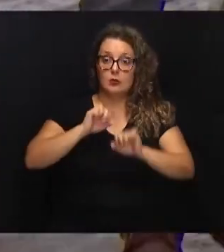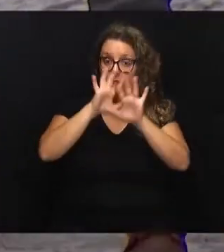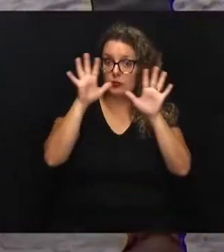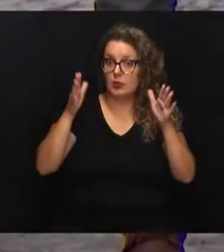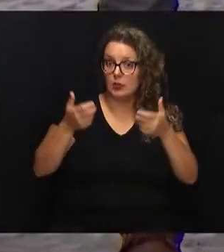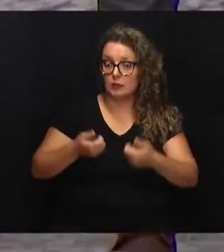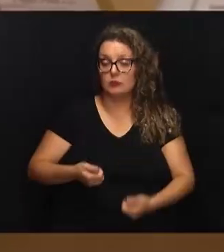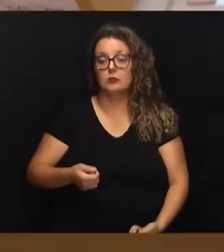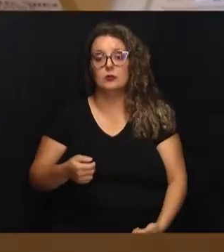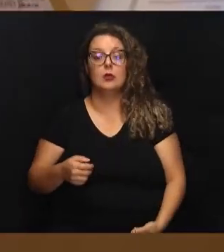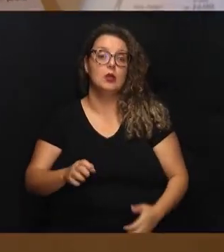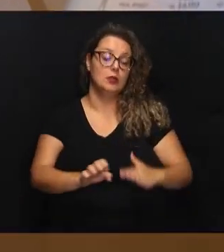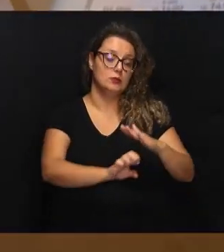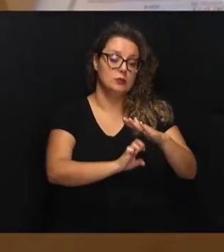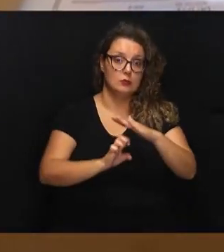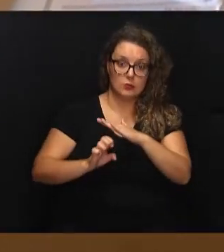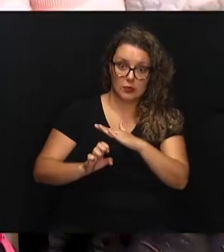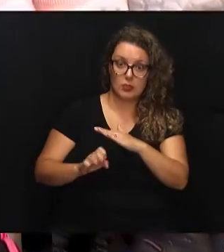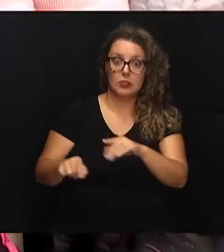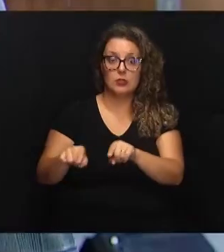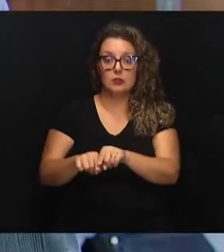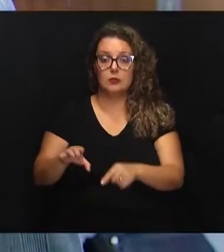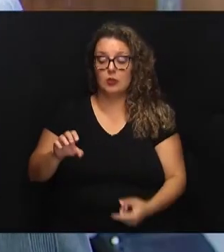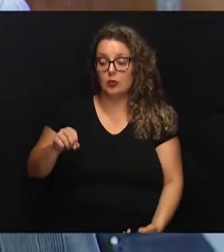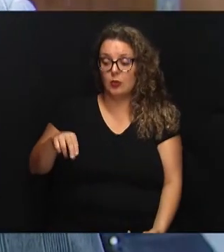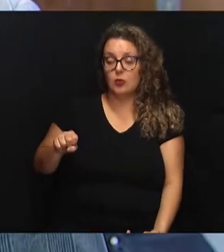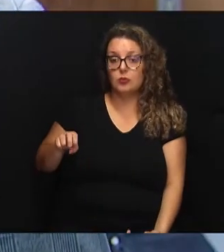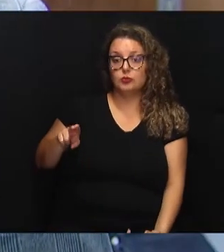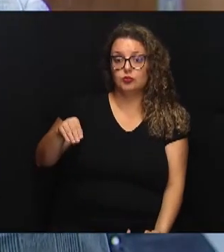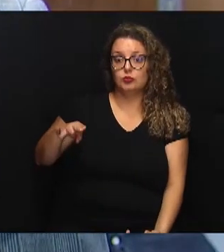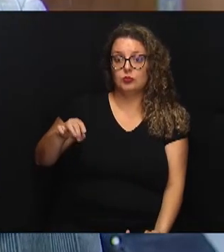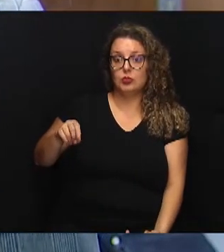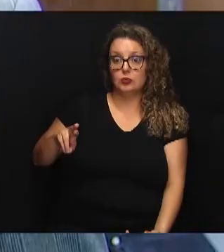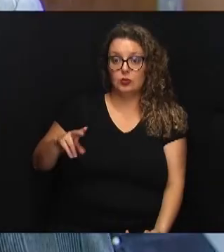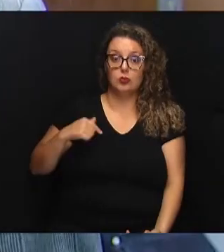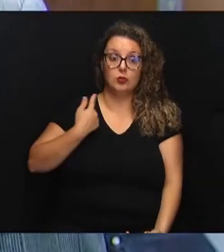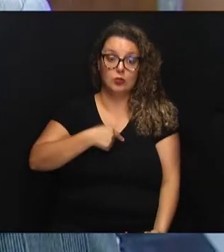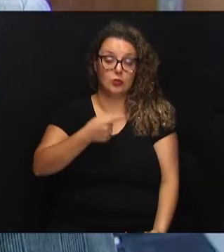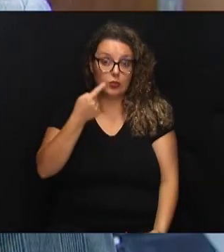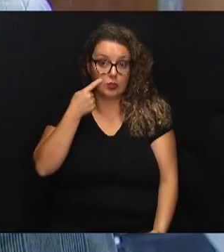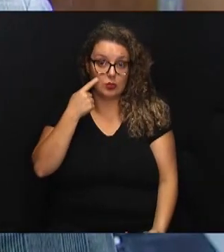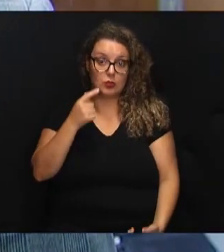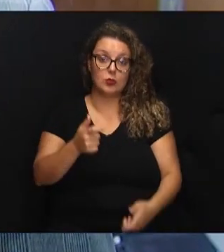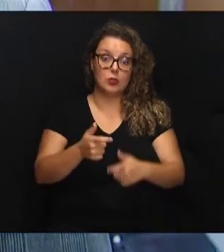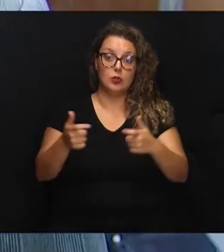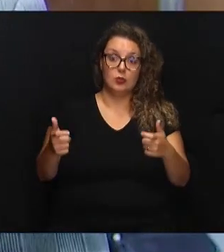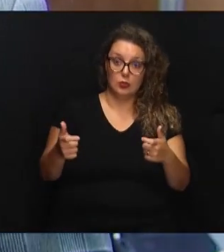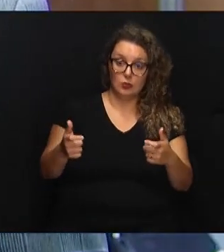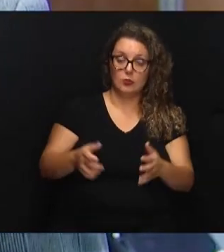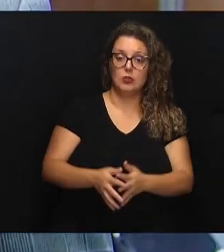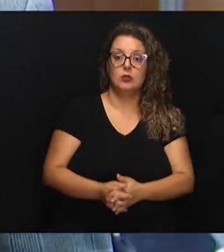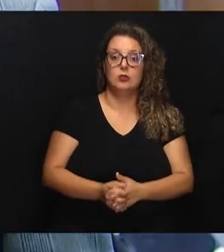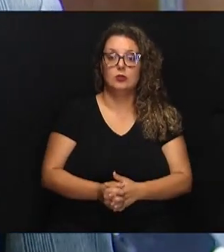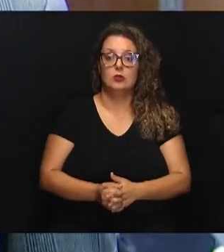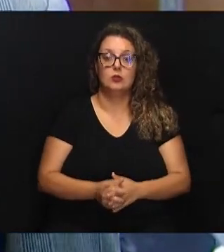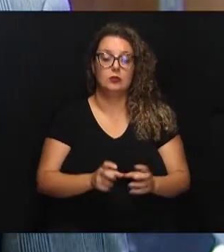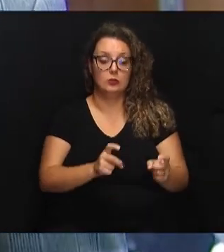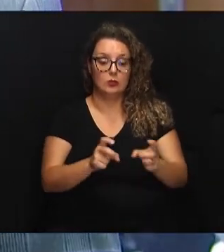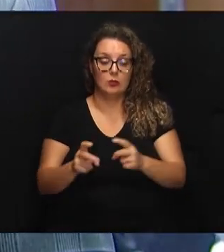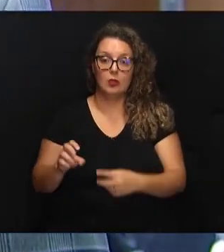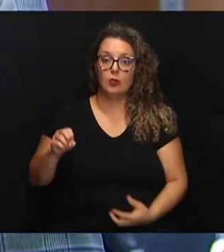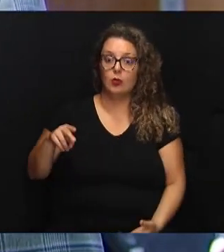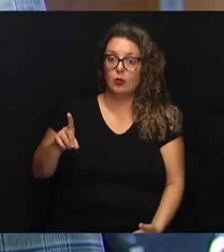transparente entre empresas e consumidores. O que nós estamos vendo é um aumento muito grande das vendas